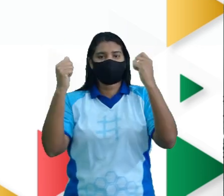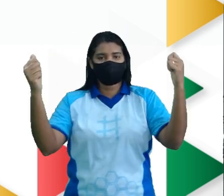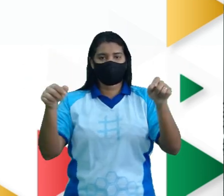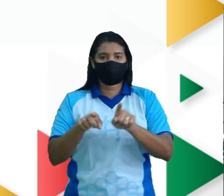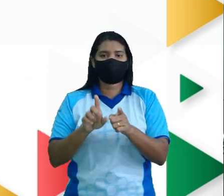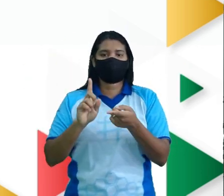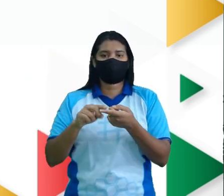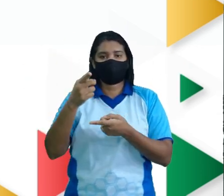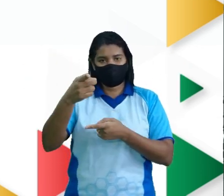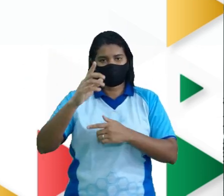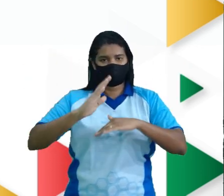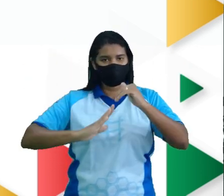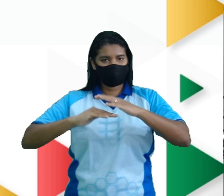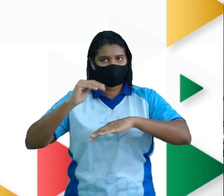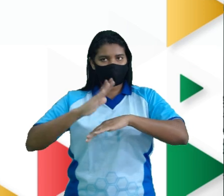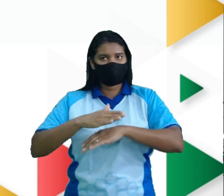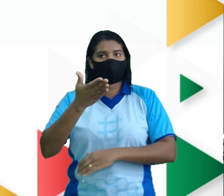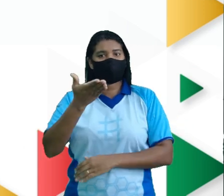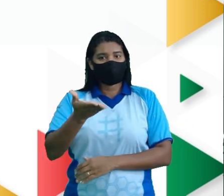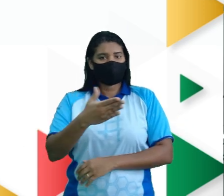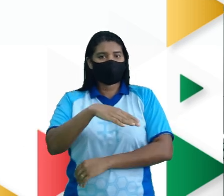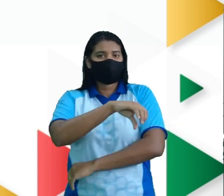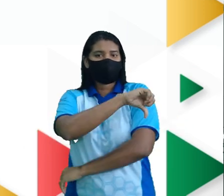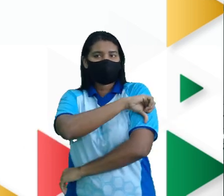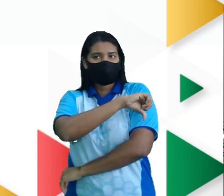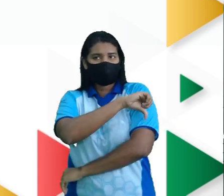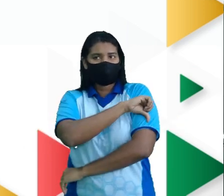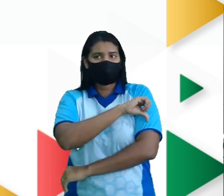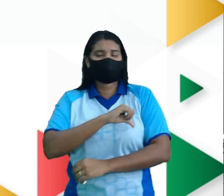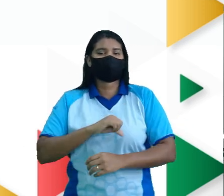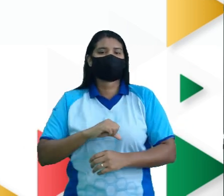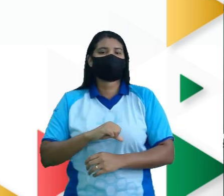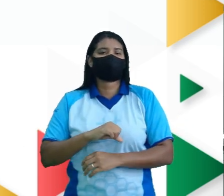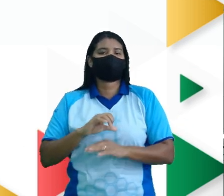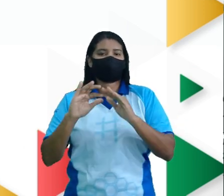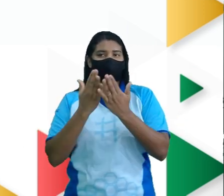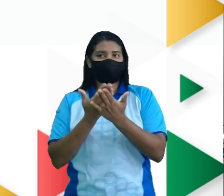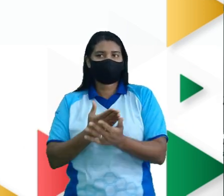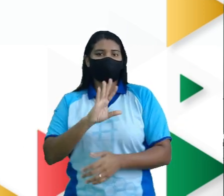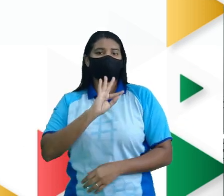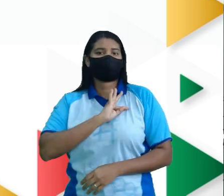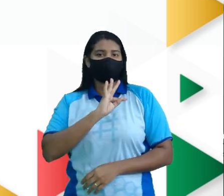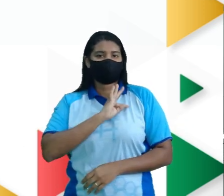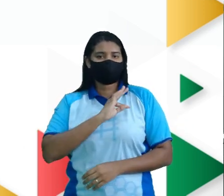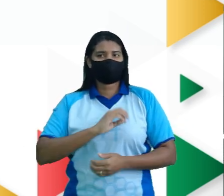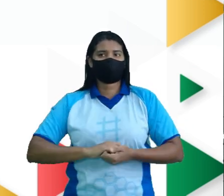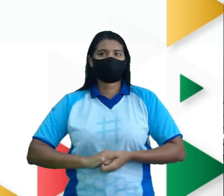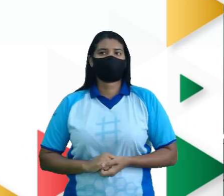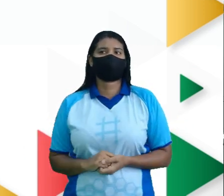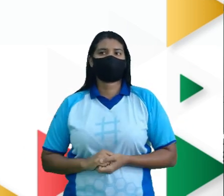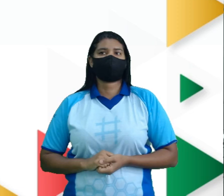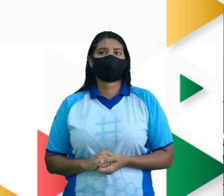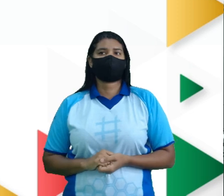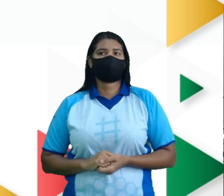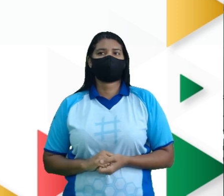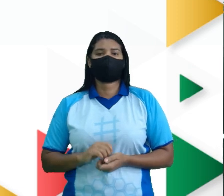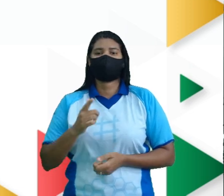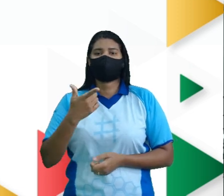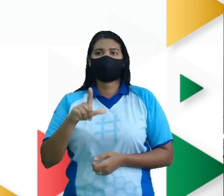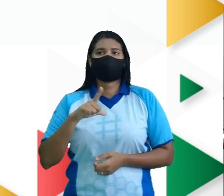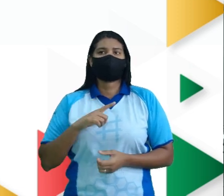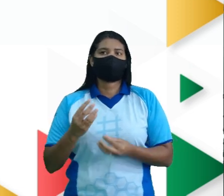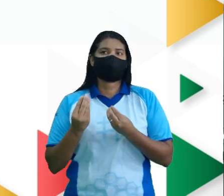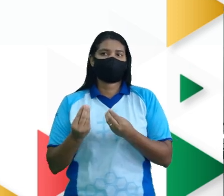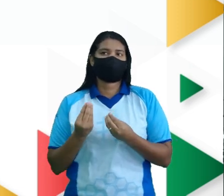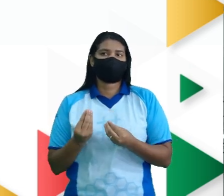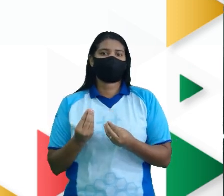quer uma profissão? Você que está perto aí do 9º ano e quer fazer uma escola técnica, já sair com uma profissão técnica, não tem como